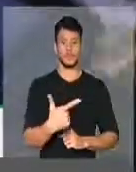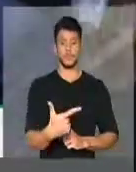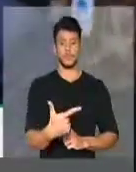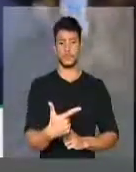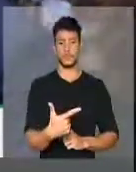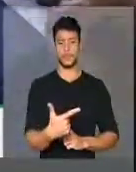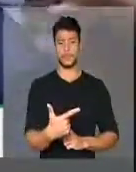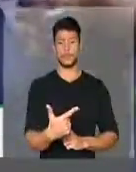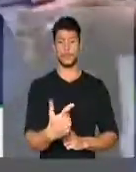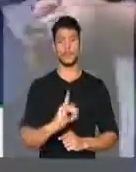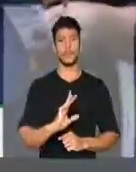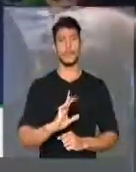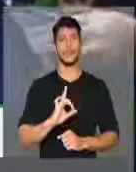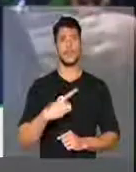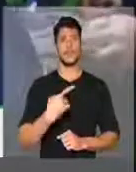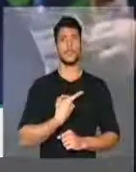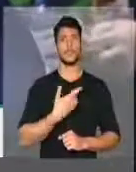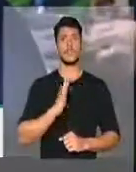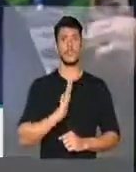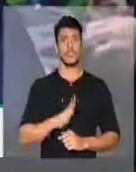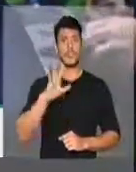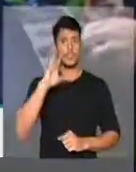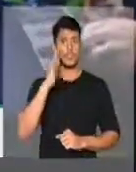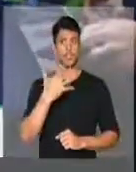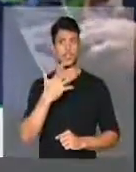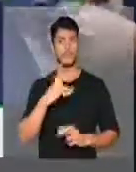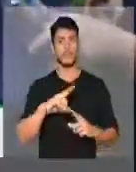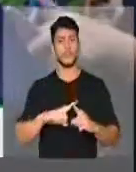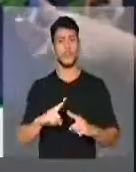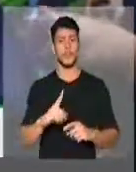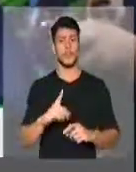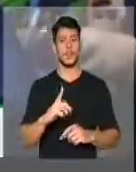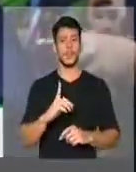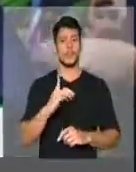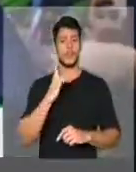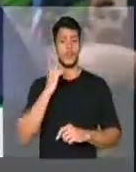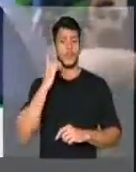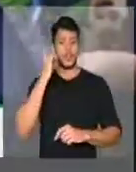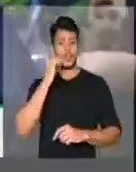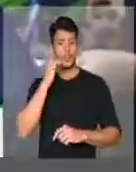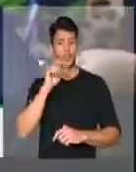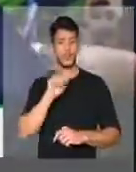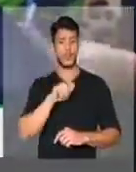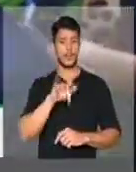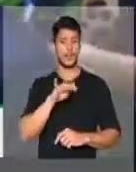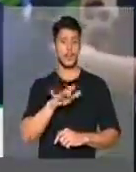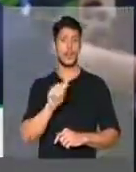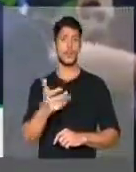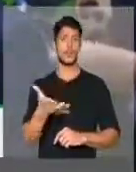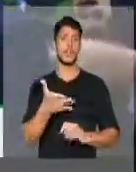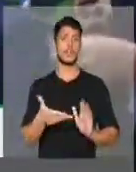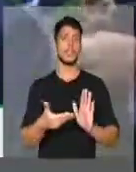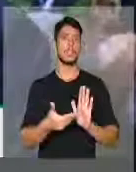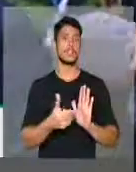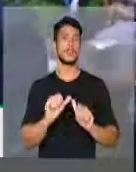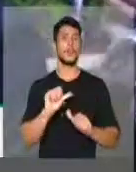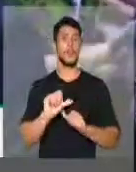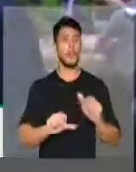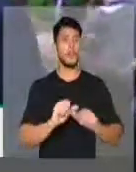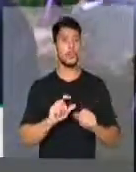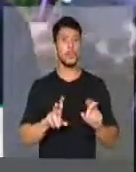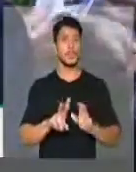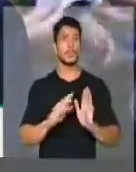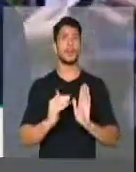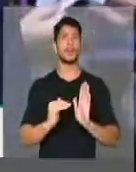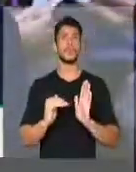2872, não foi feito porque o deputado Aleluia, com todo respeito, queria até tirar um dos artigos que veio do Senado, uma das